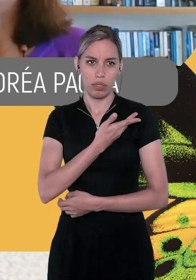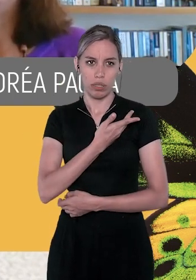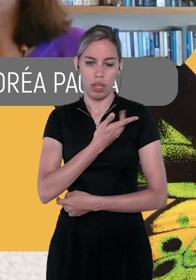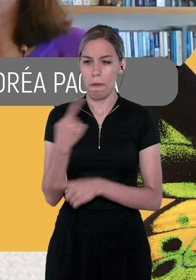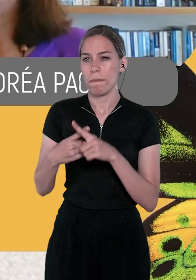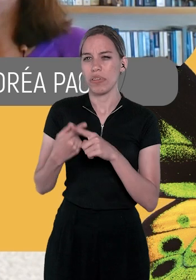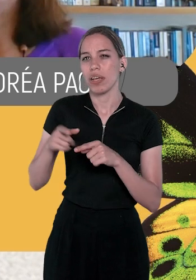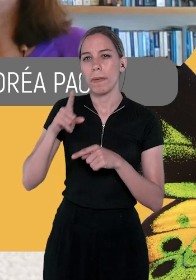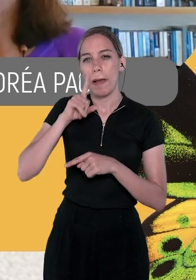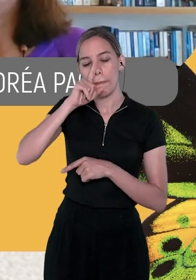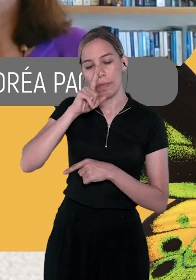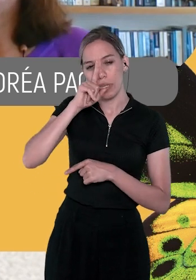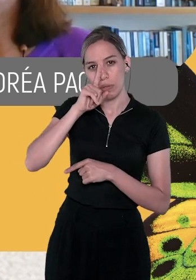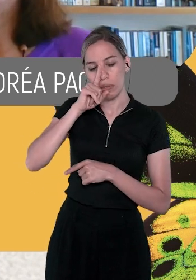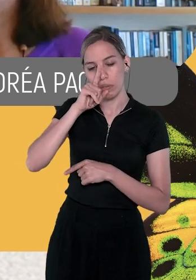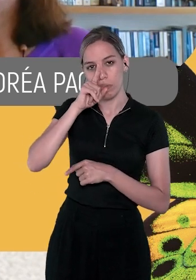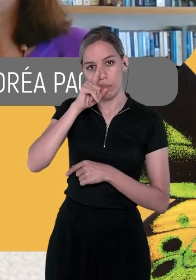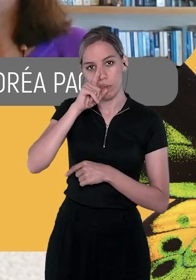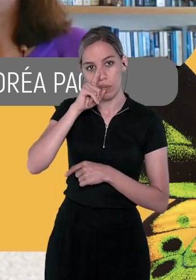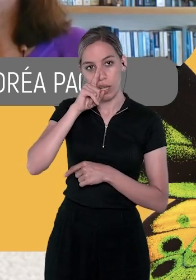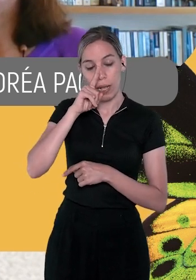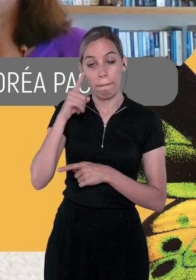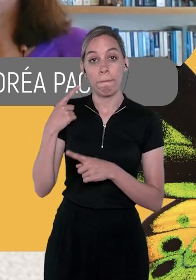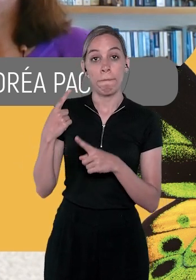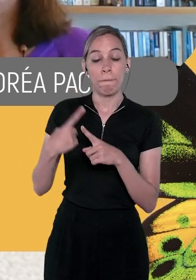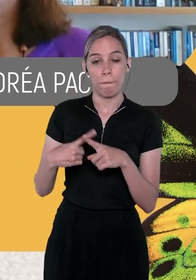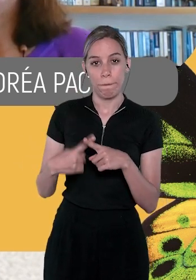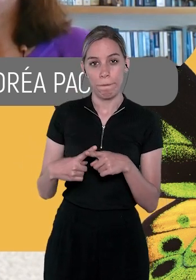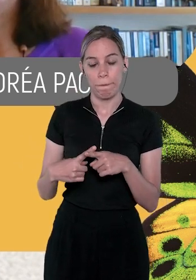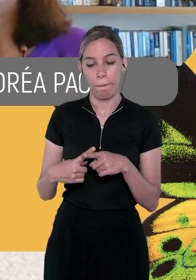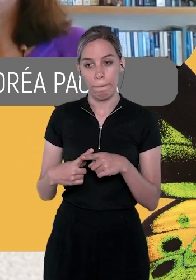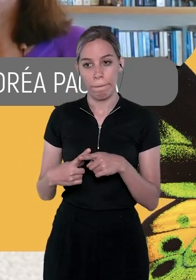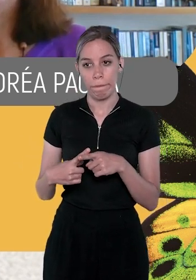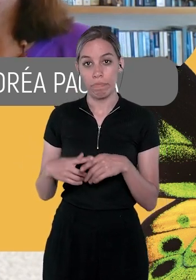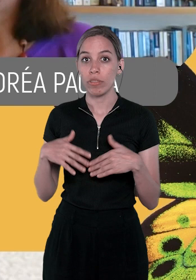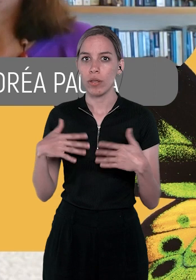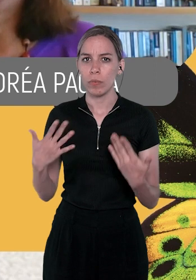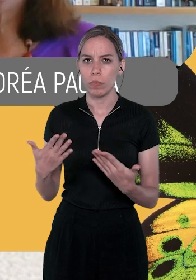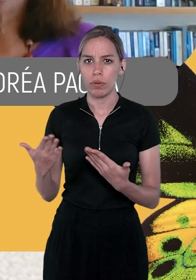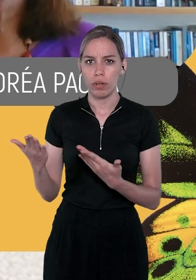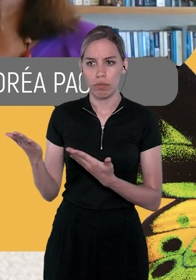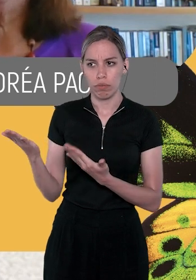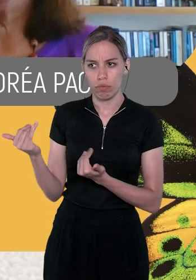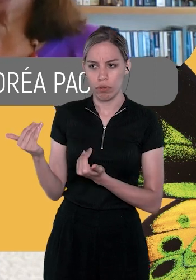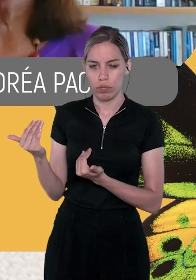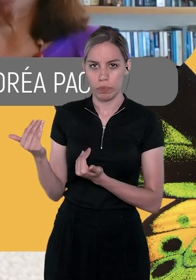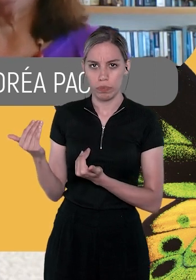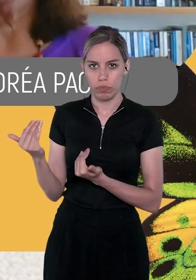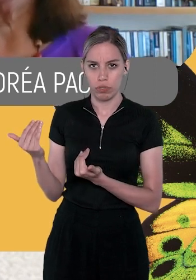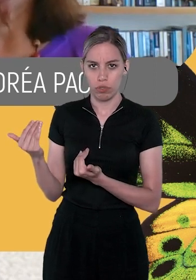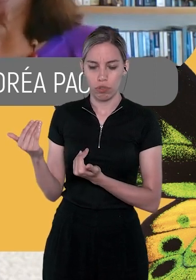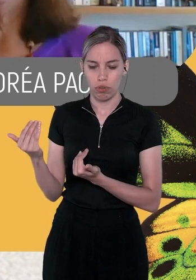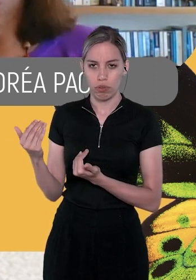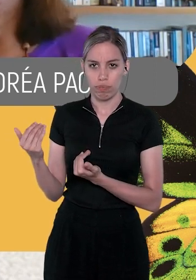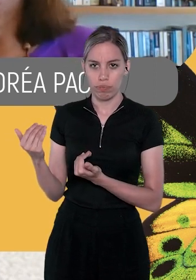tão perigoso e tão violento? Porque quando o adolescente ou a adolescente está na relação